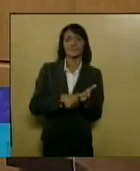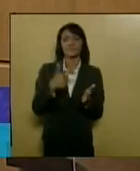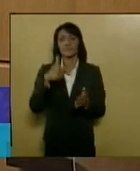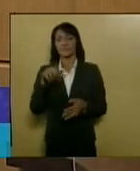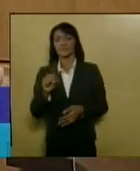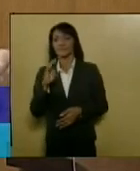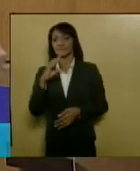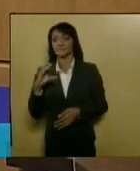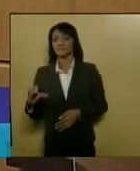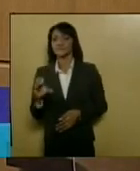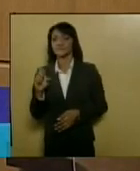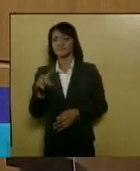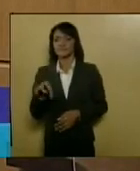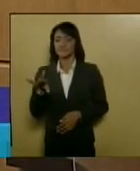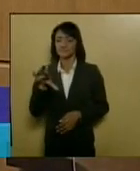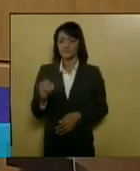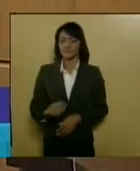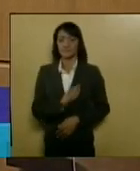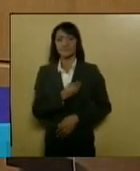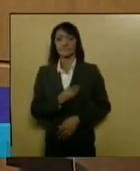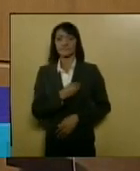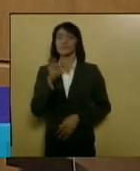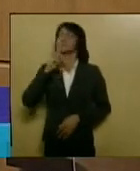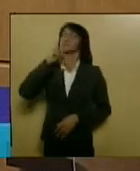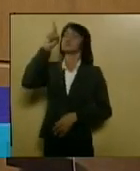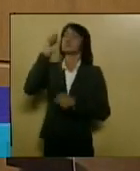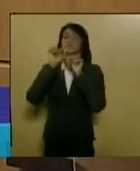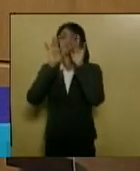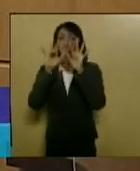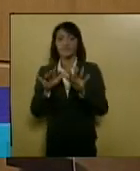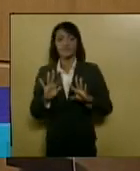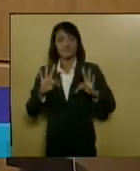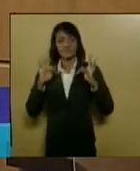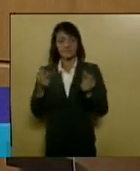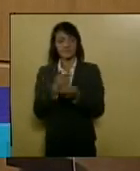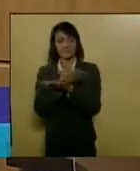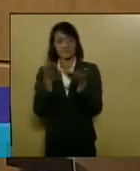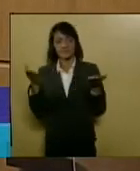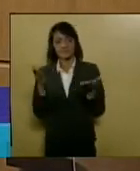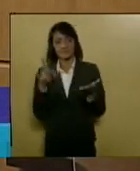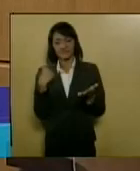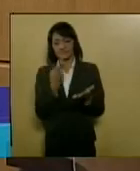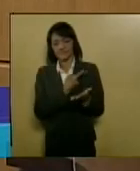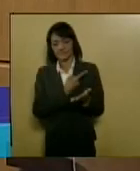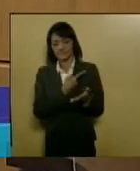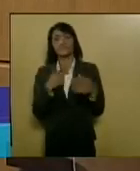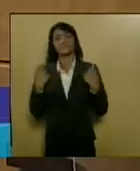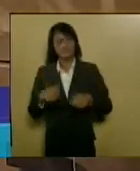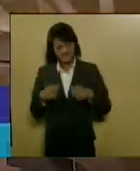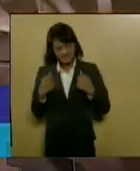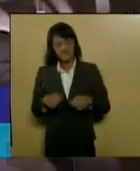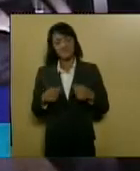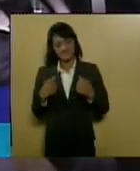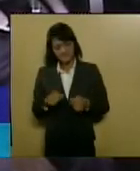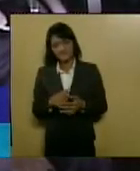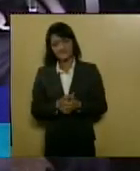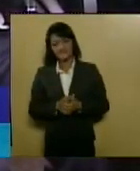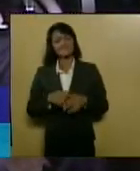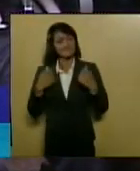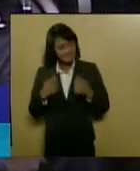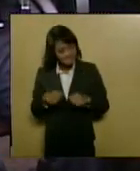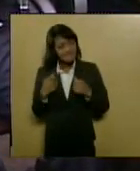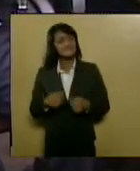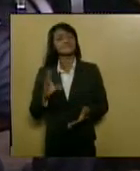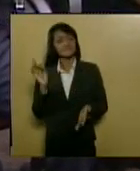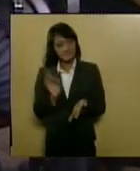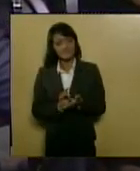28BC aqui presente. E que Deus ilumine a todos nós. Precisamos muito, mas muito